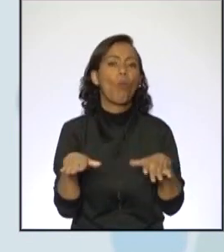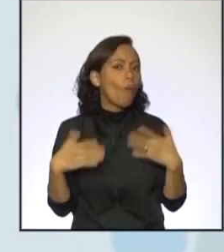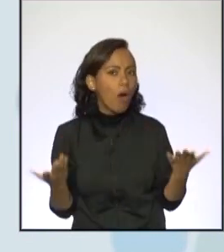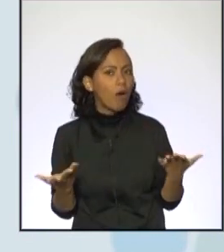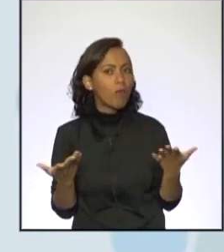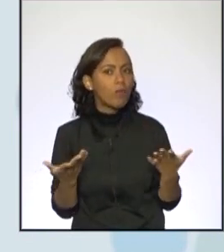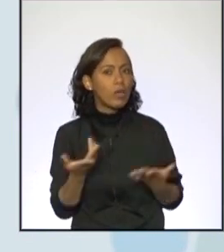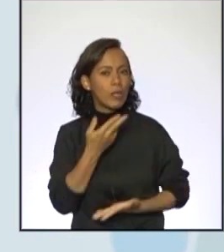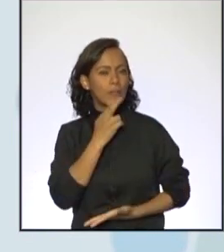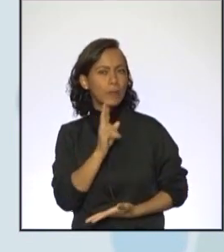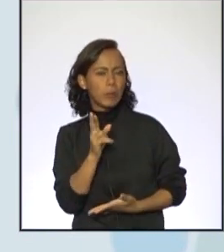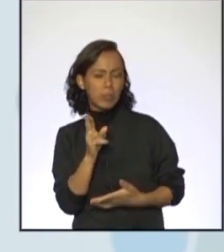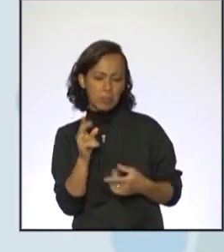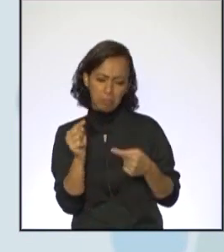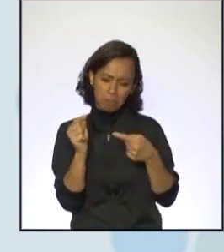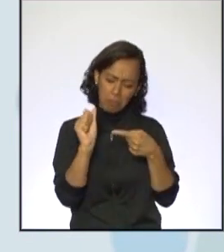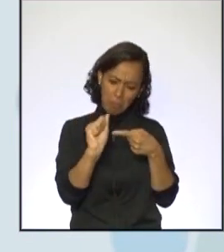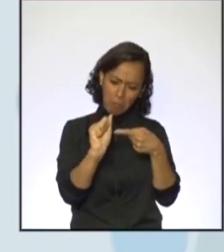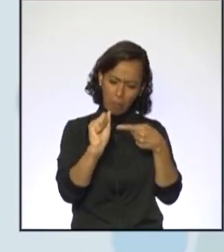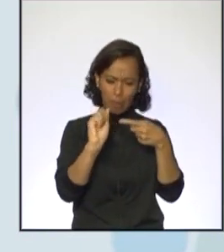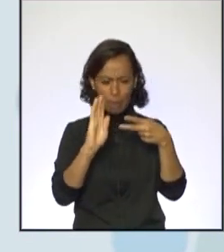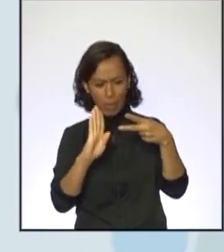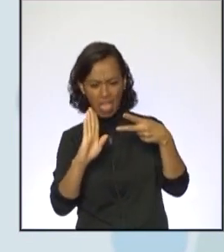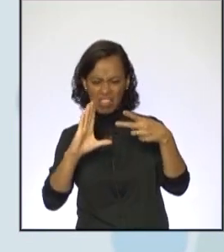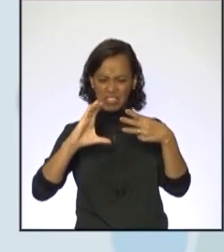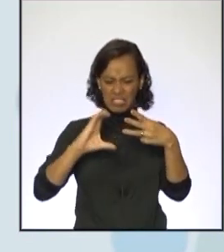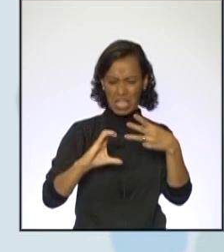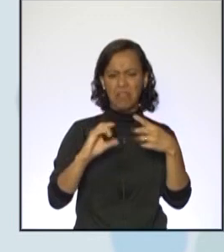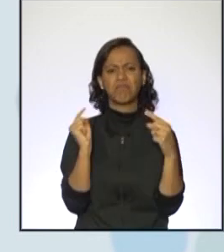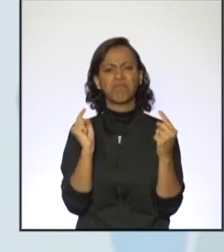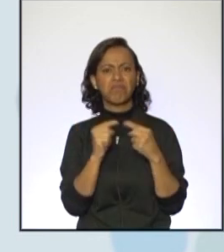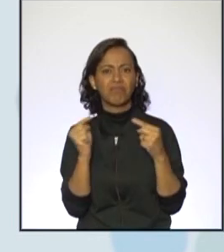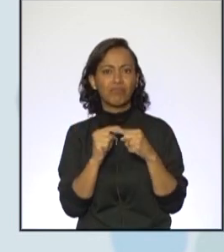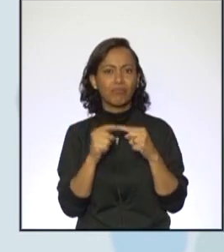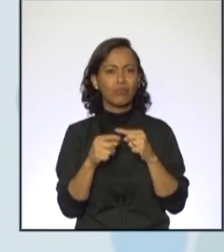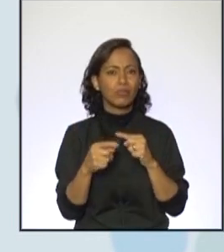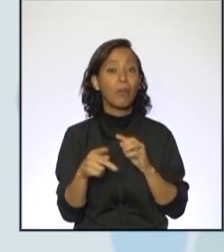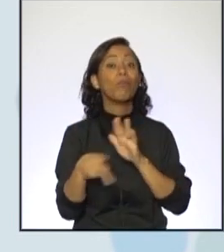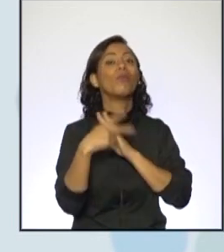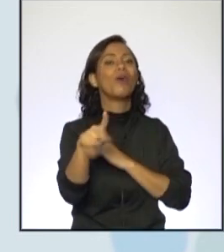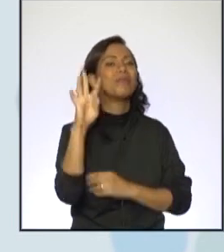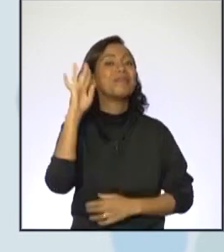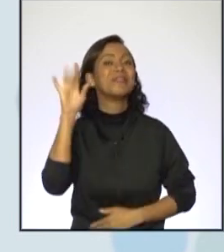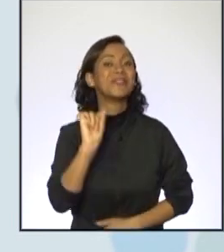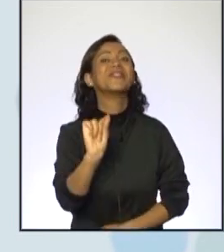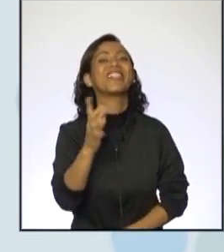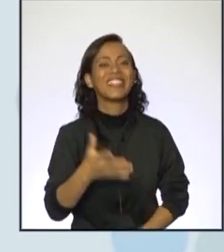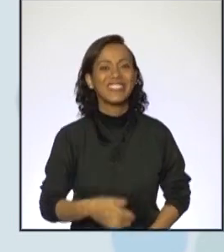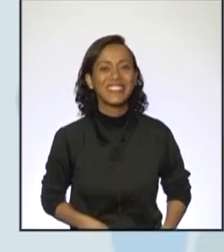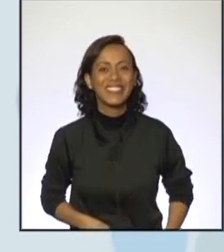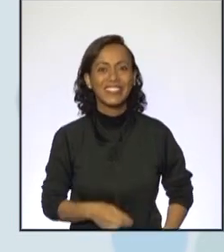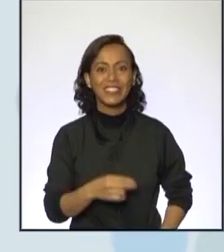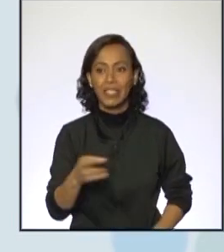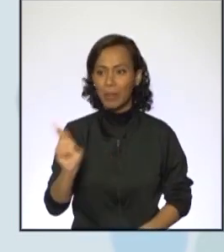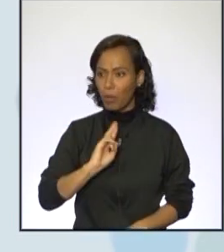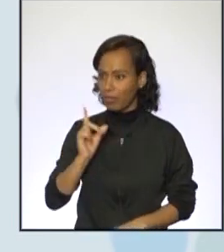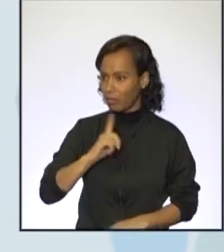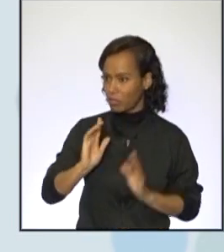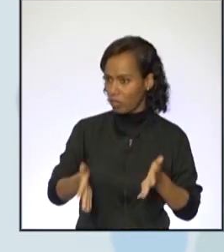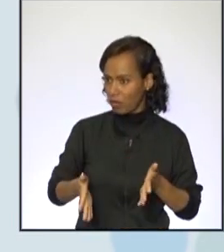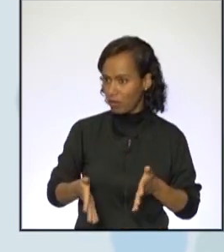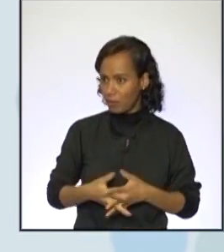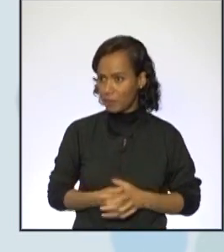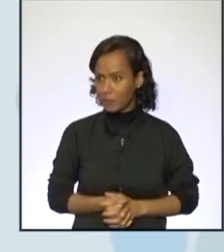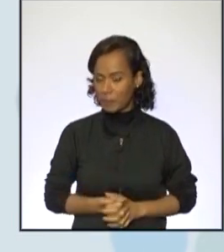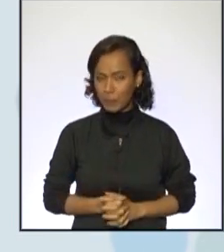resposta correta para esse momento de reflexão? Não vou dizer nem pergunta. Tá. Já saiu aí alguma resposta? A